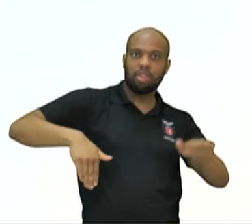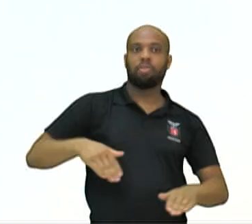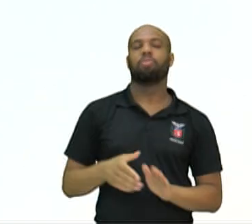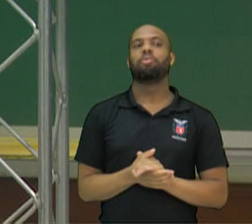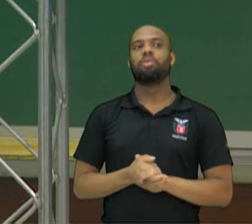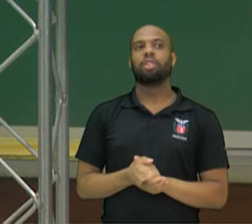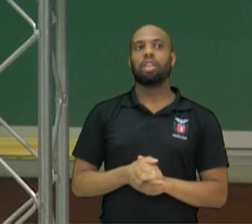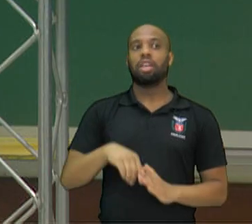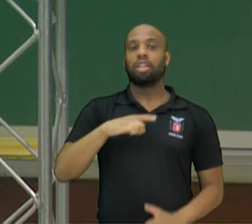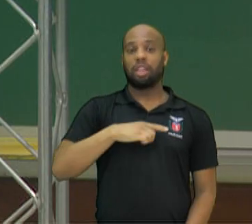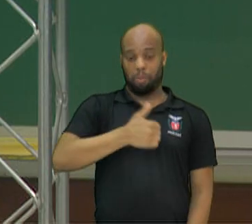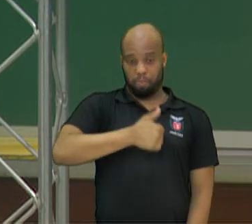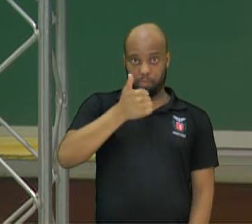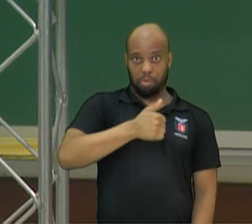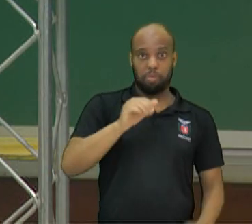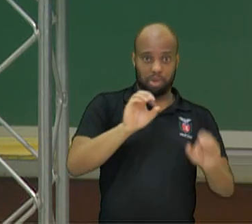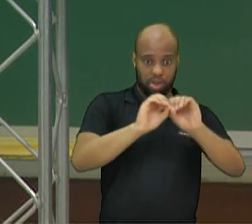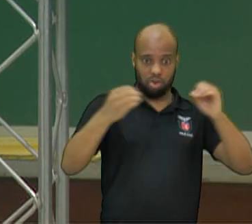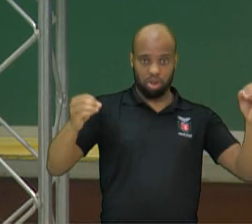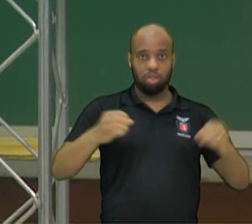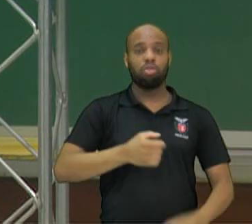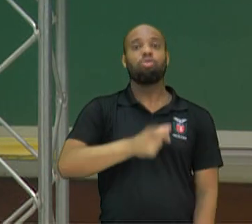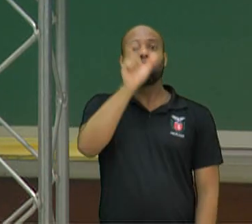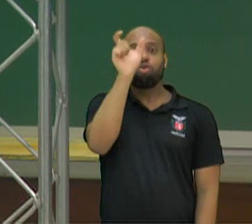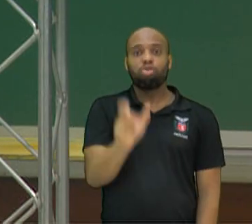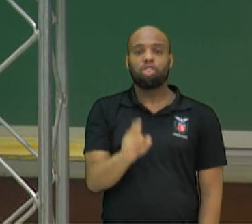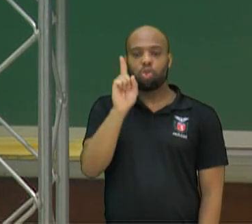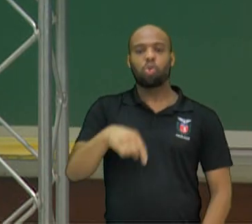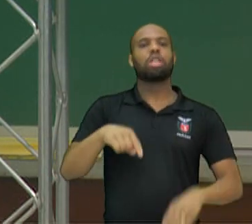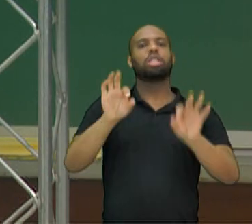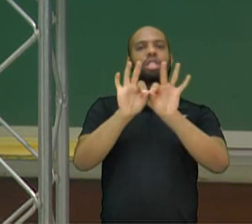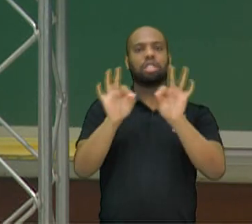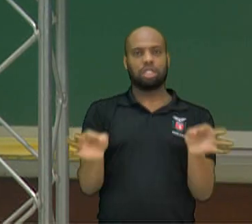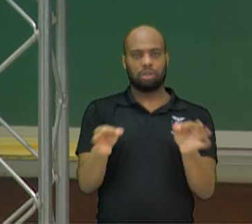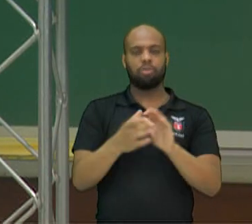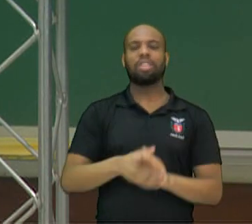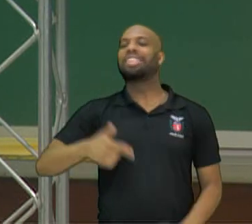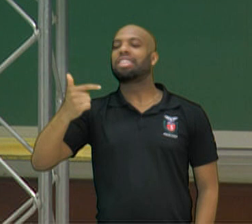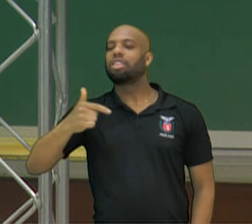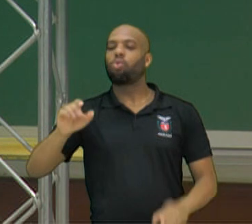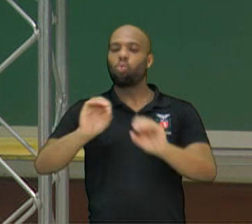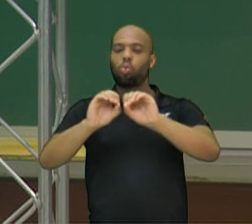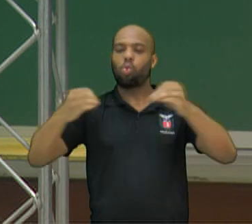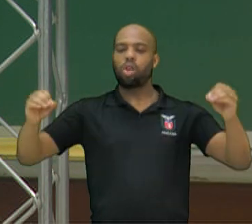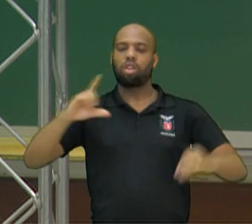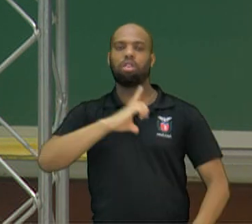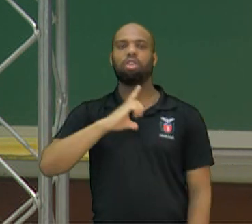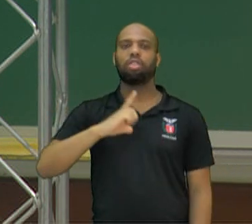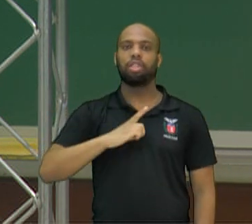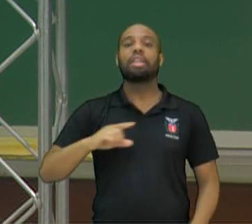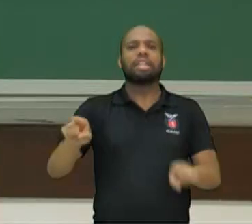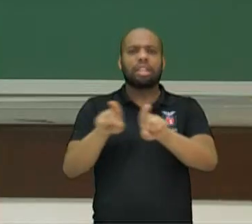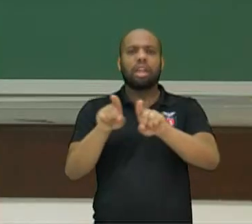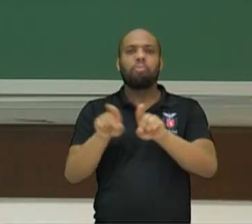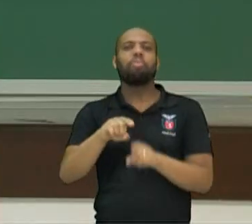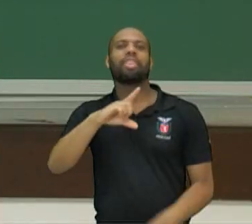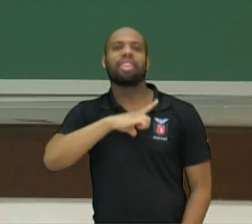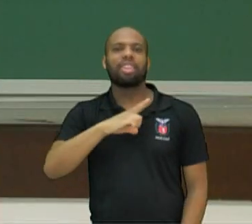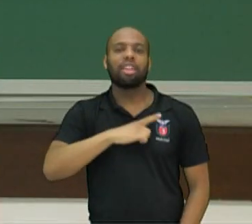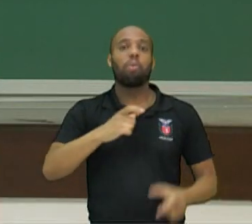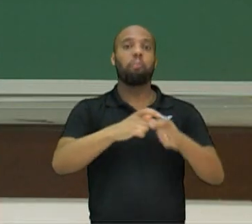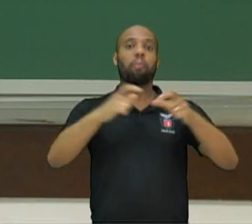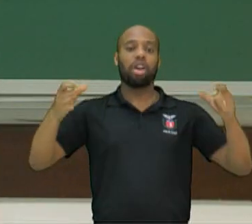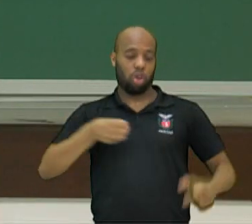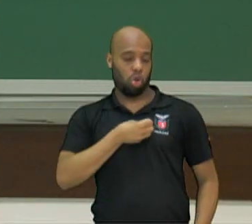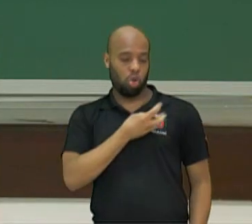Barra, primeira oração, sujeito simples. Segunda oração, e possui o maior